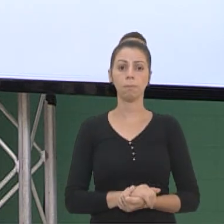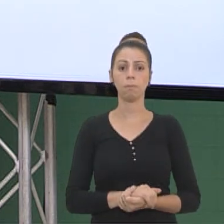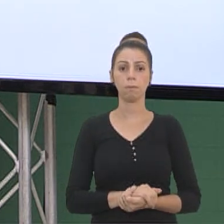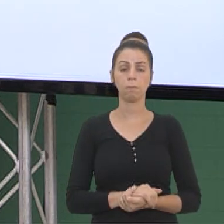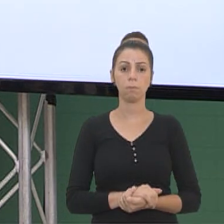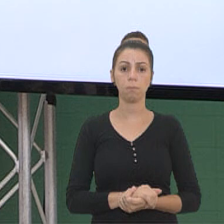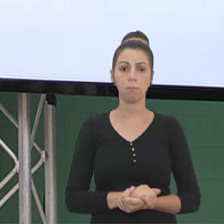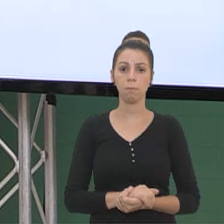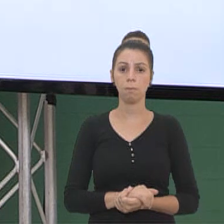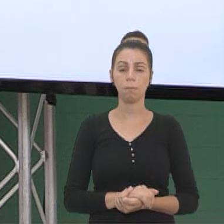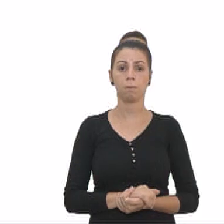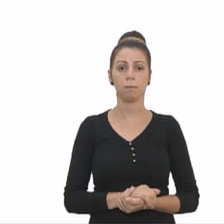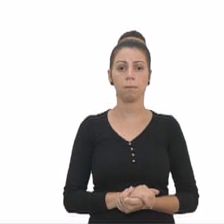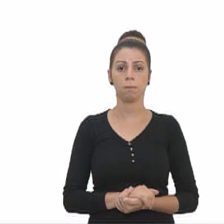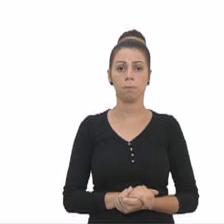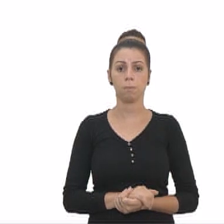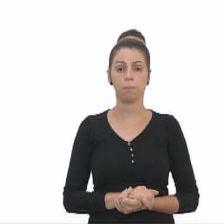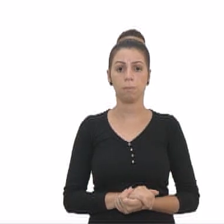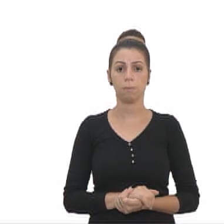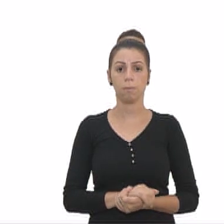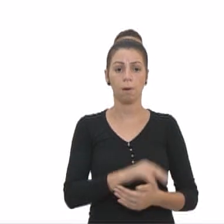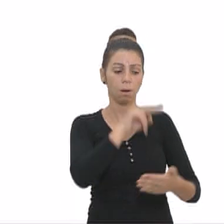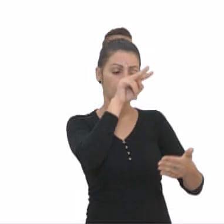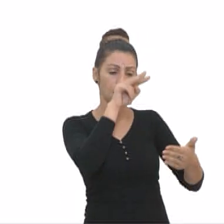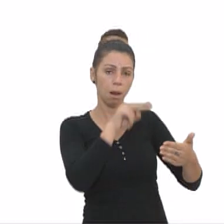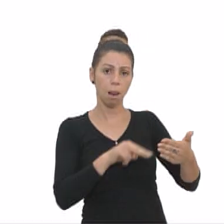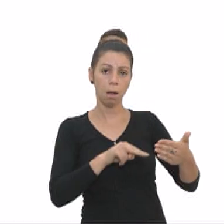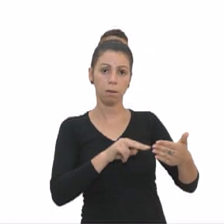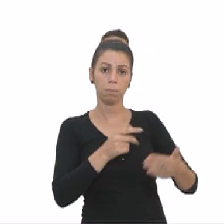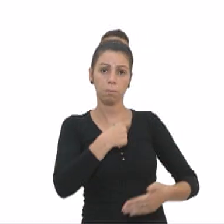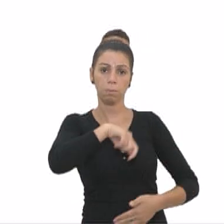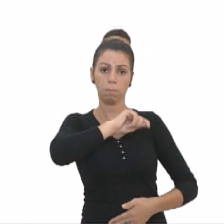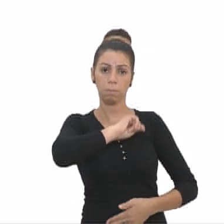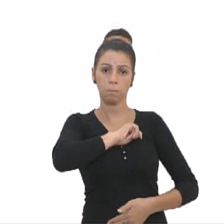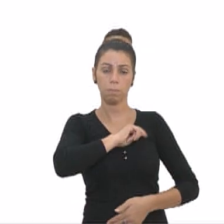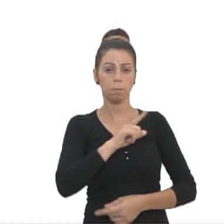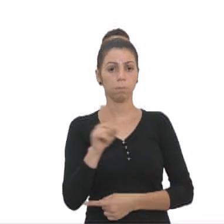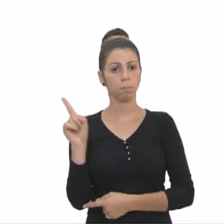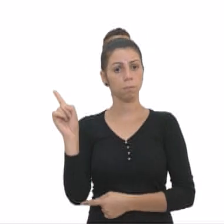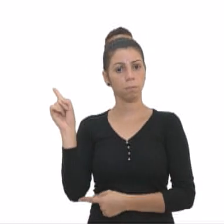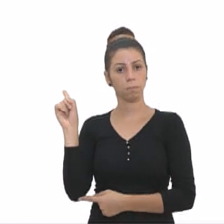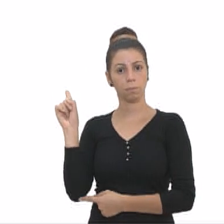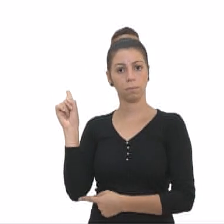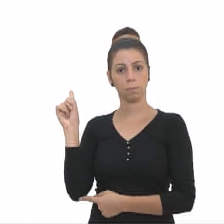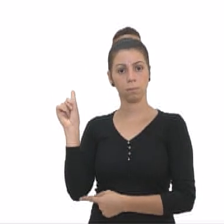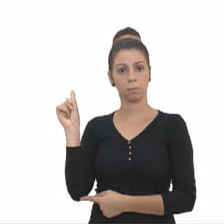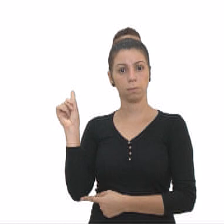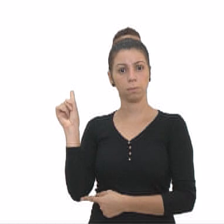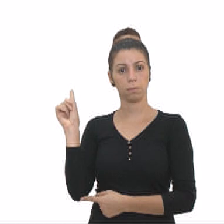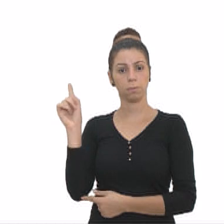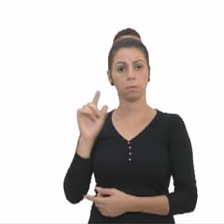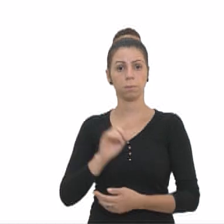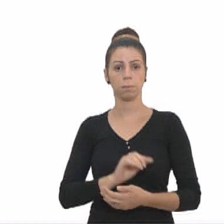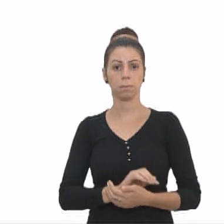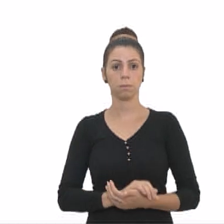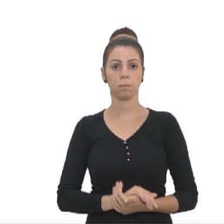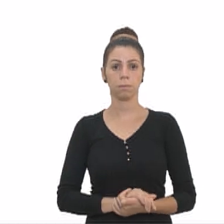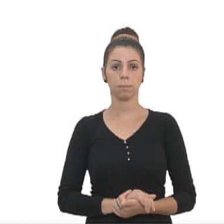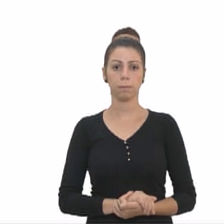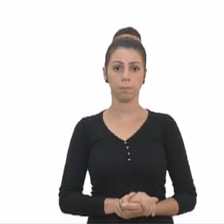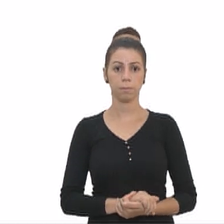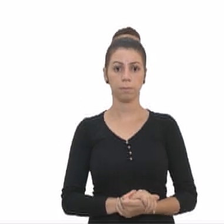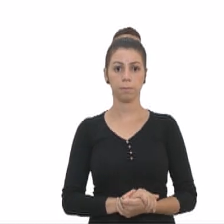Para dar instrucciones en el imperativo negativo, hay que usar